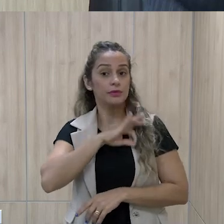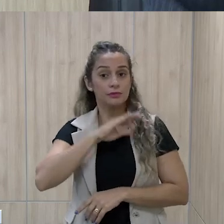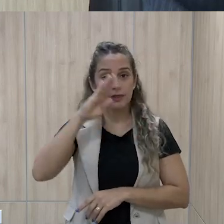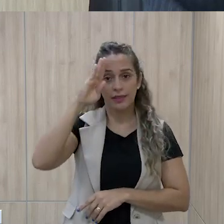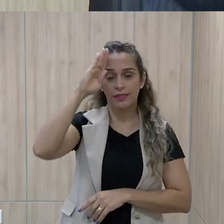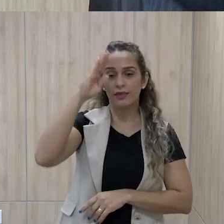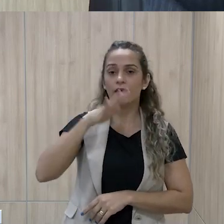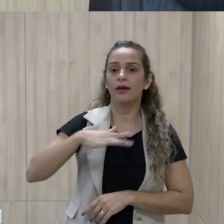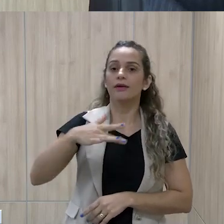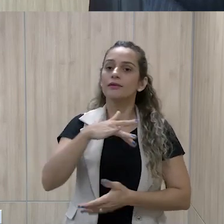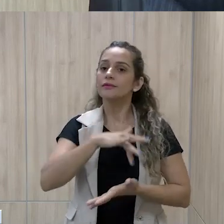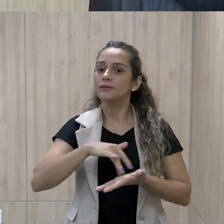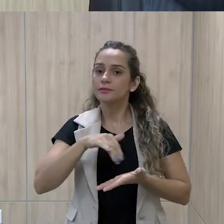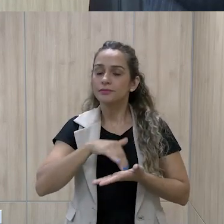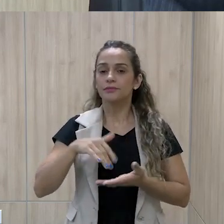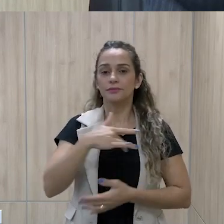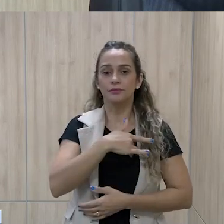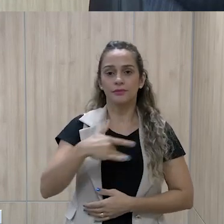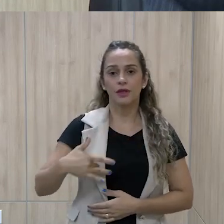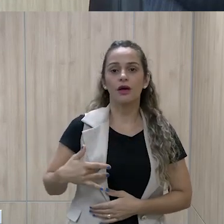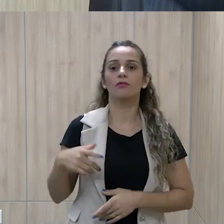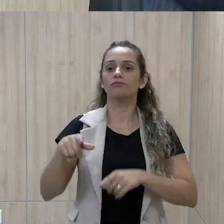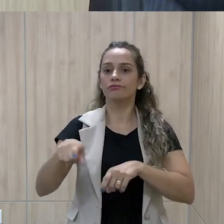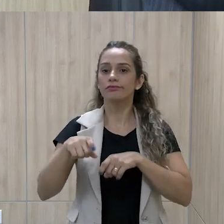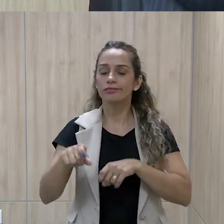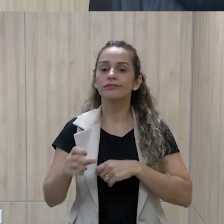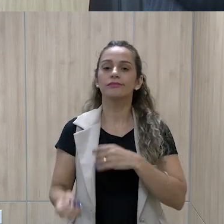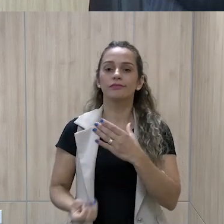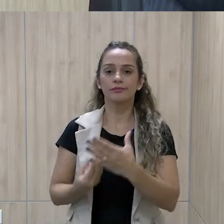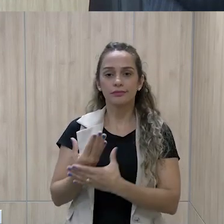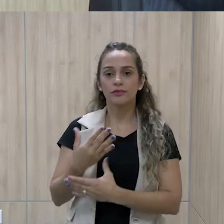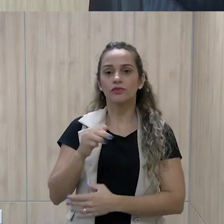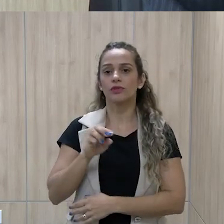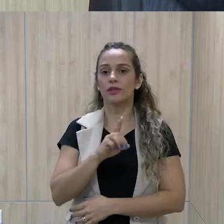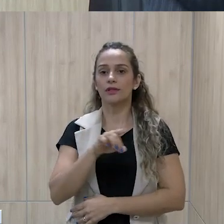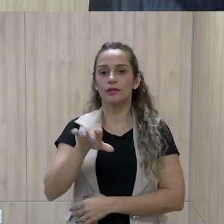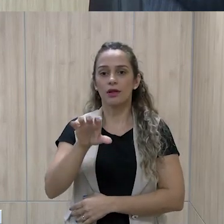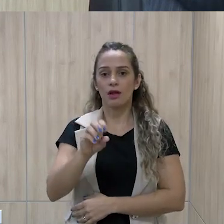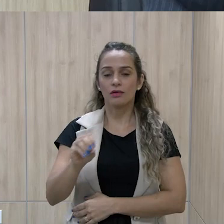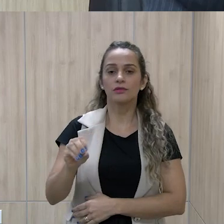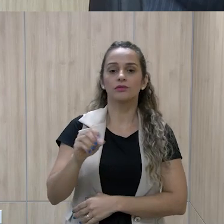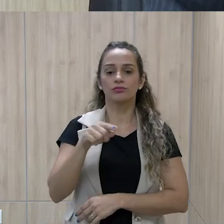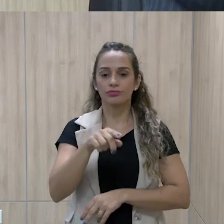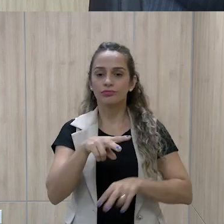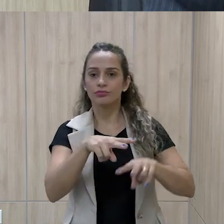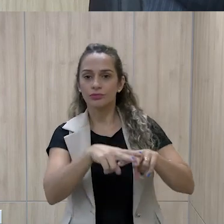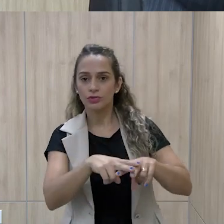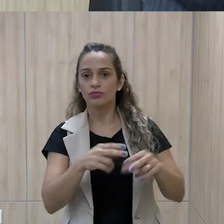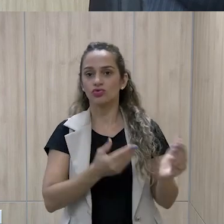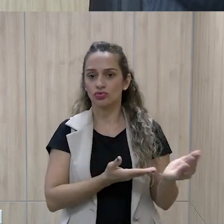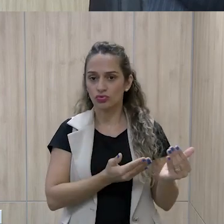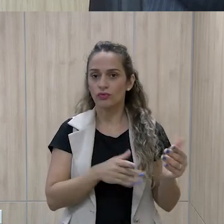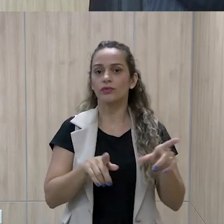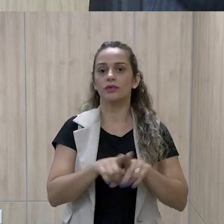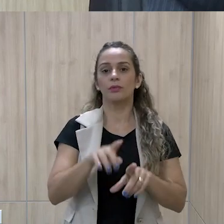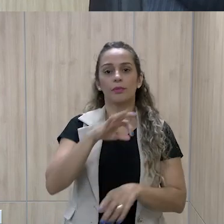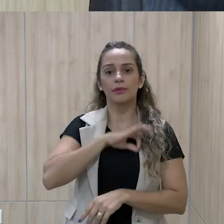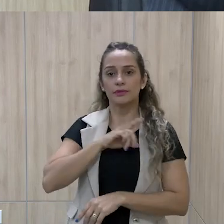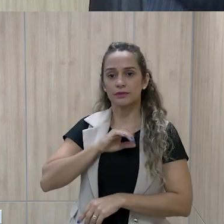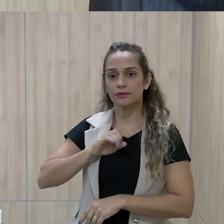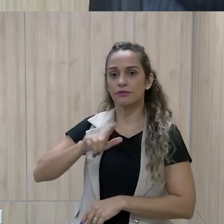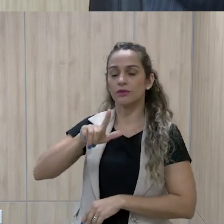Militar secretaria do estado de saúde Secretaria de Estado de agricultura Fundação Estadual de atendimento socioeducativo